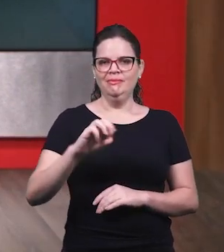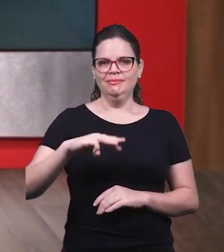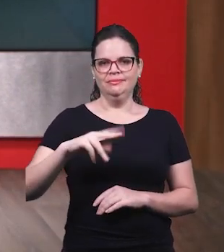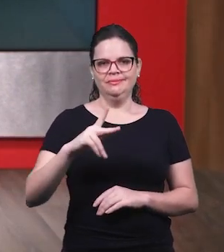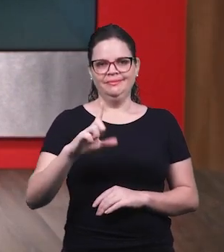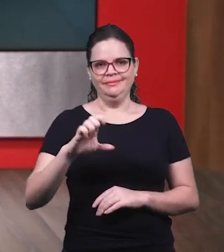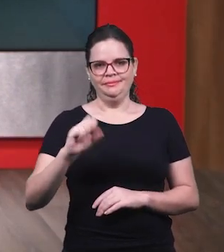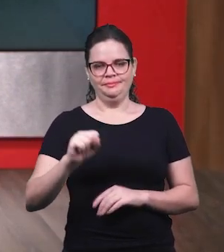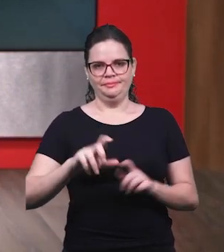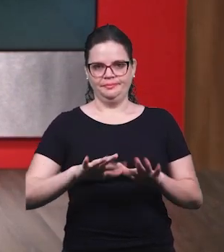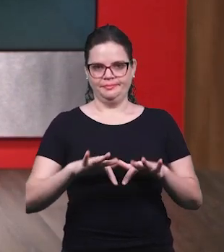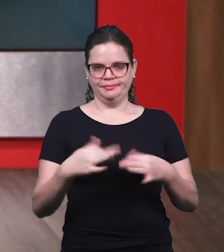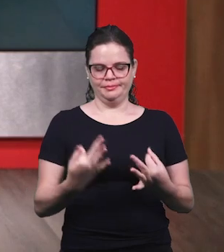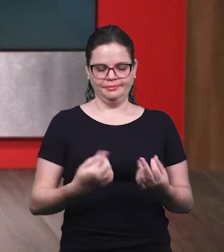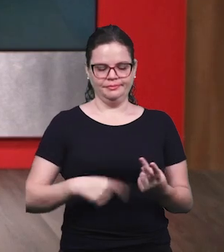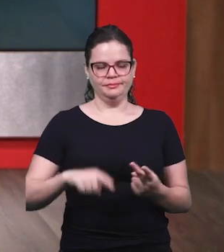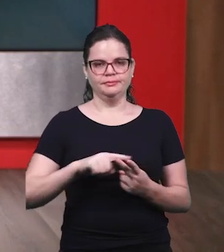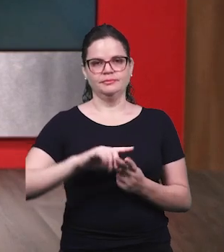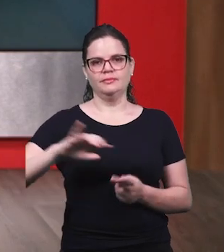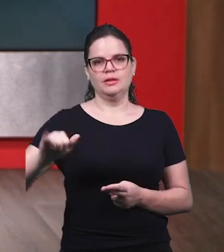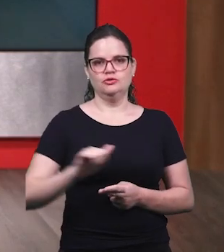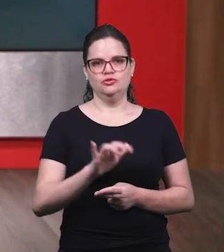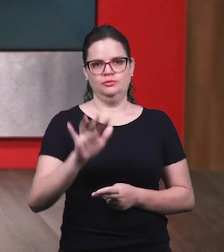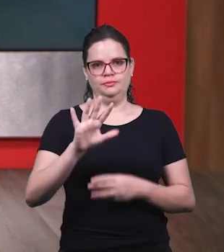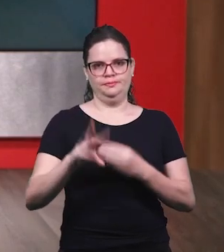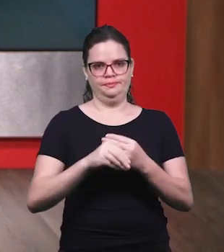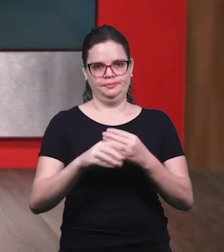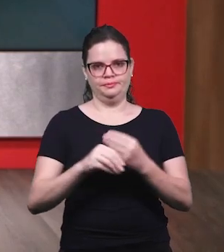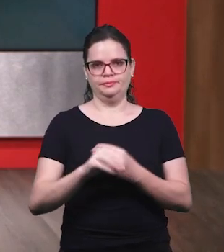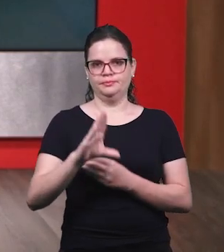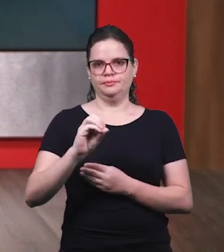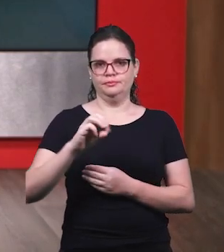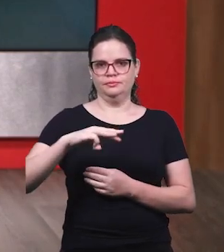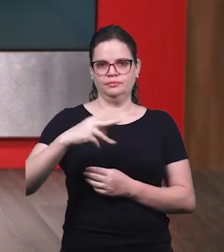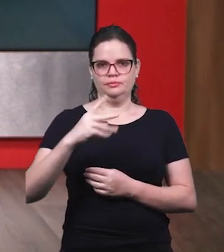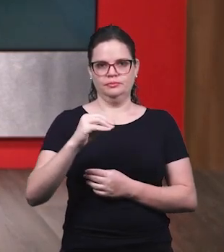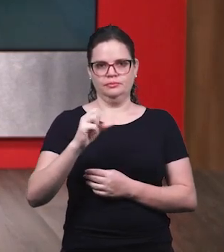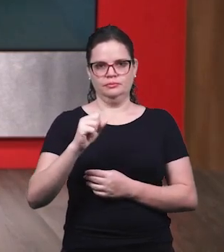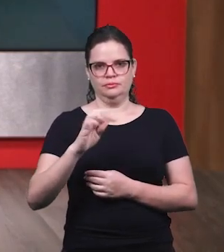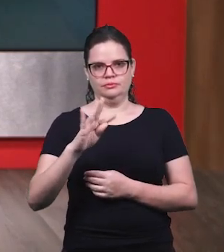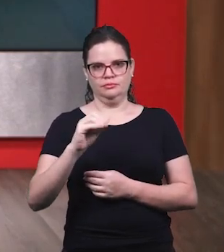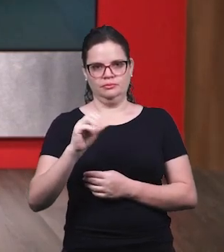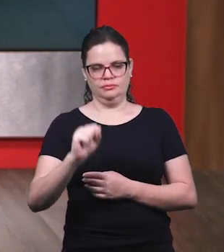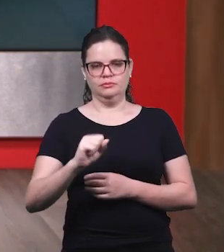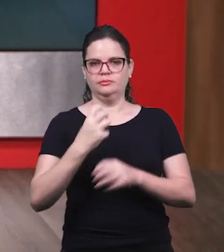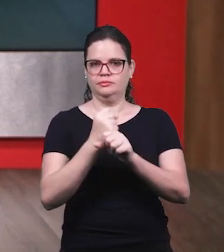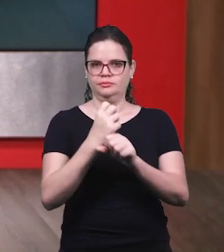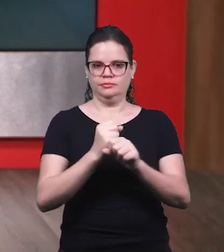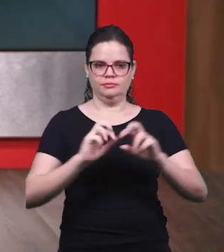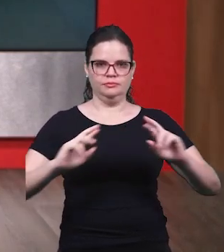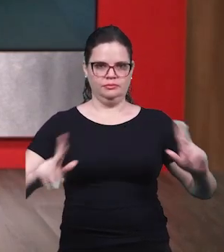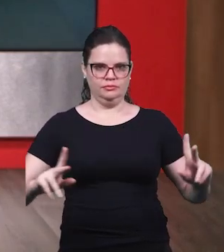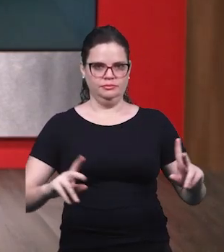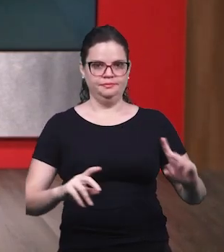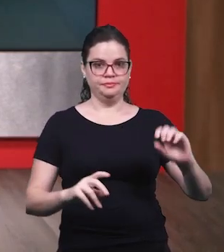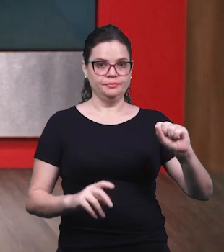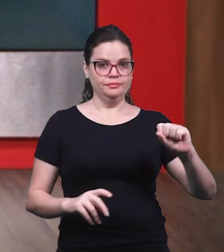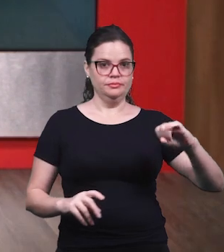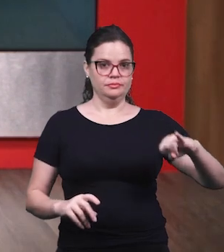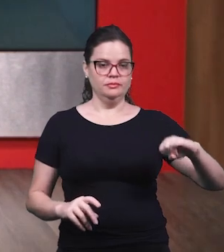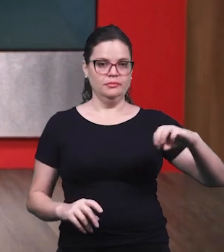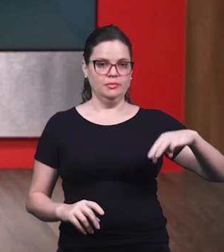conceituar juros compostos, são formas diferentes de cálculo de juros e o resultado